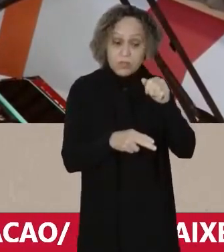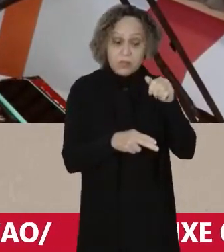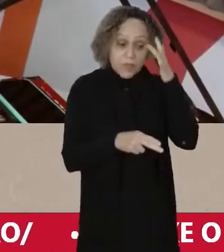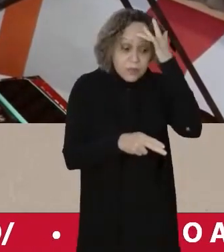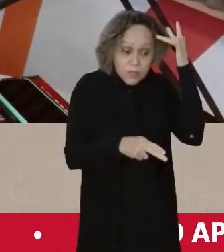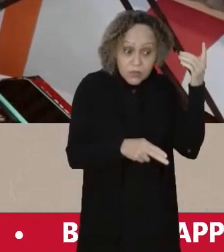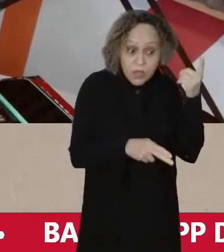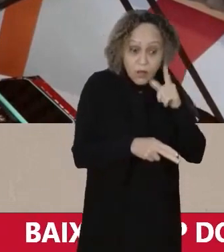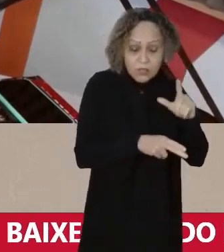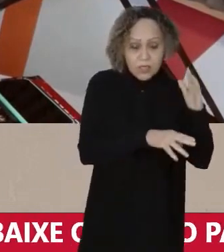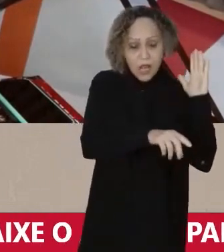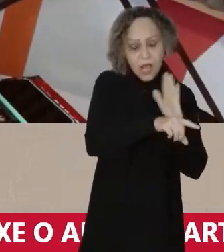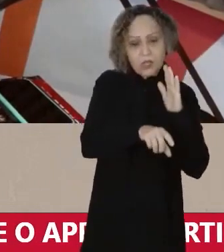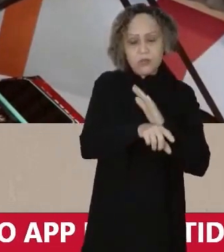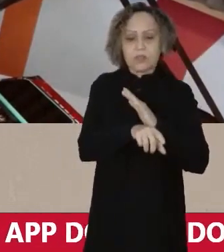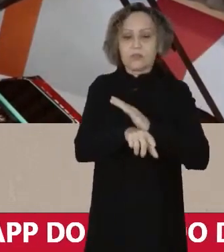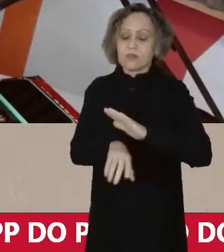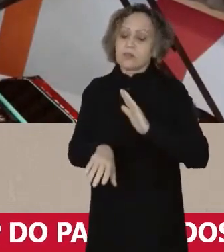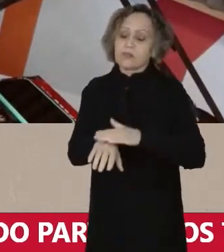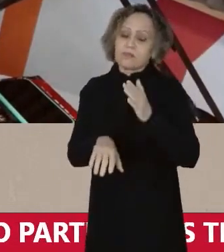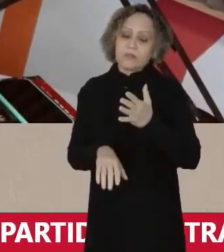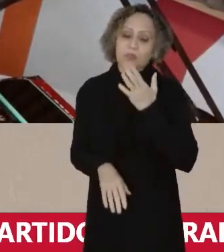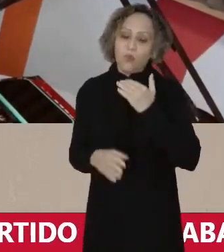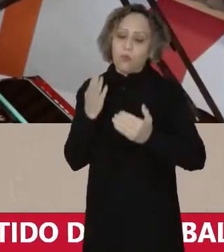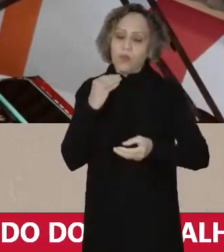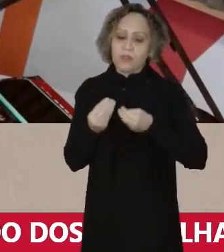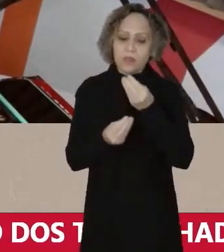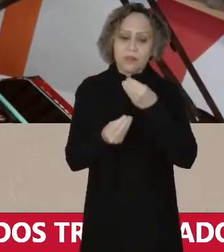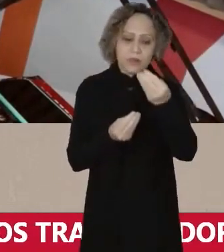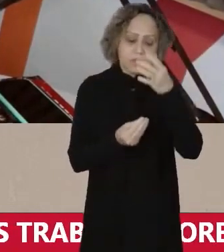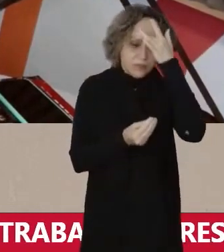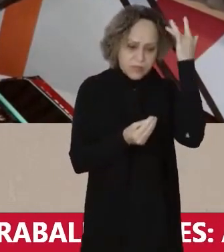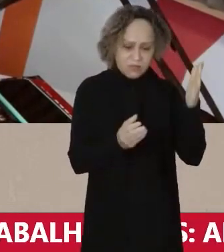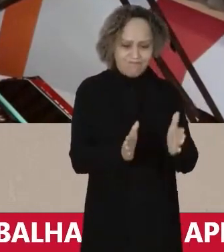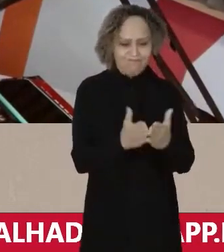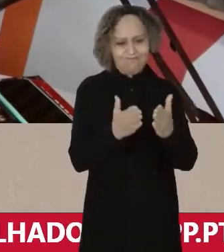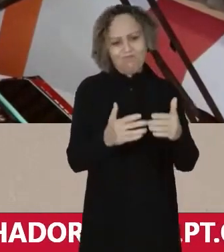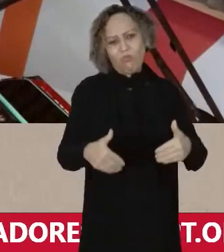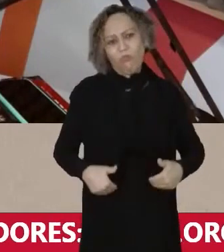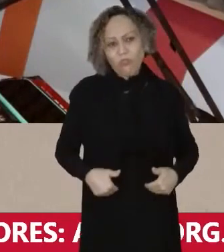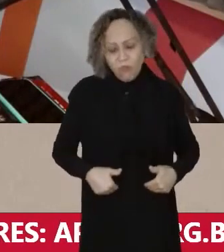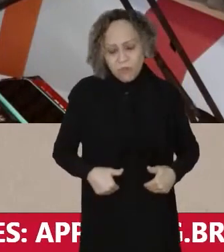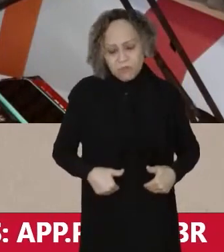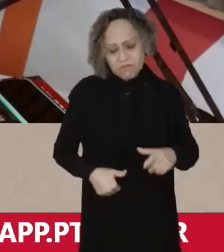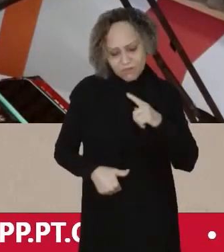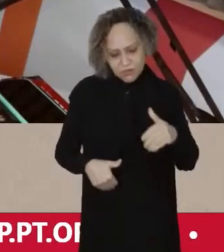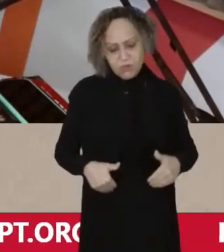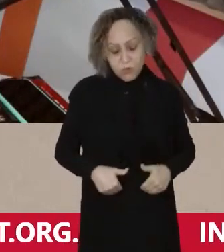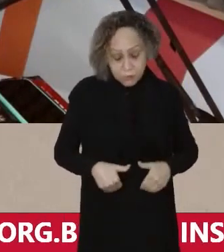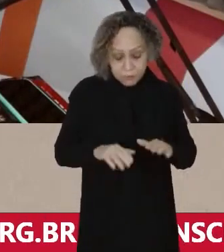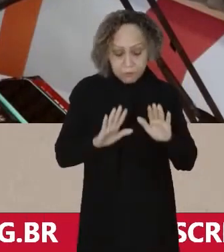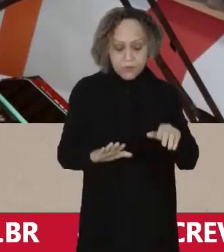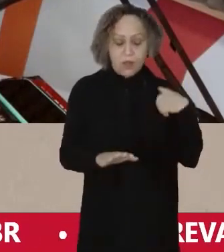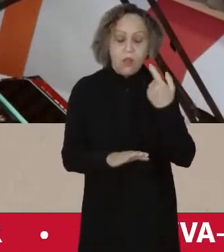da senhora aqui hoje. Ai, desculpa, pode falar, porque tem um atraso aqui no nós retorno. precisamos de fazer isso, porque isso vai dar